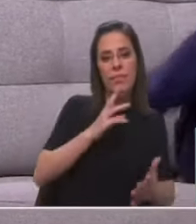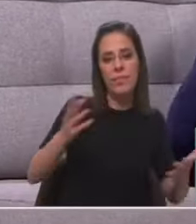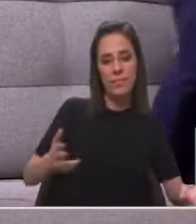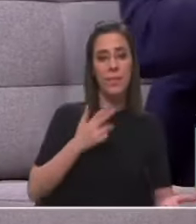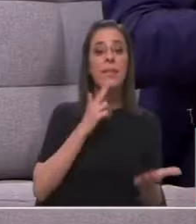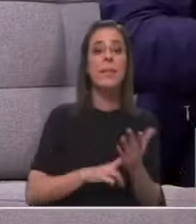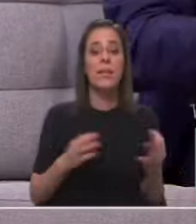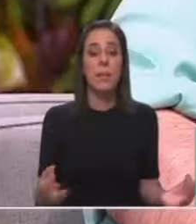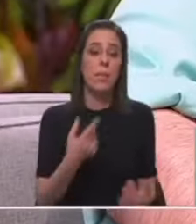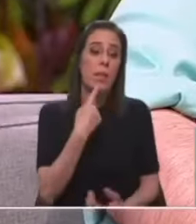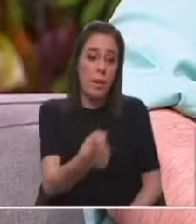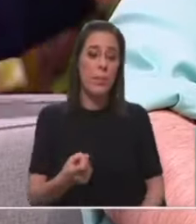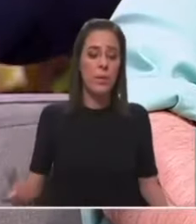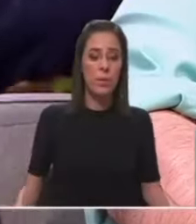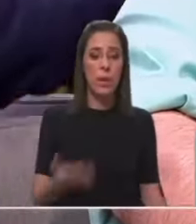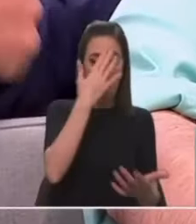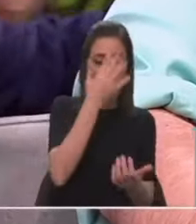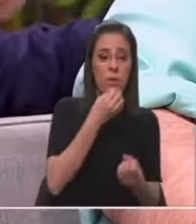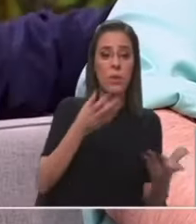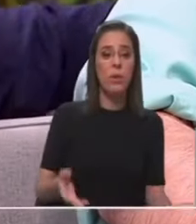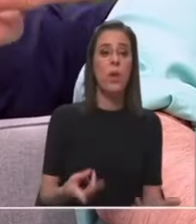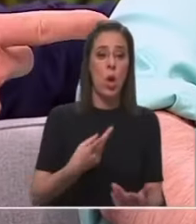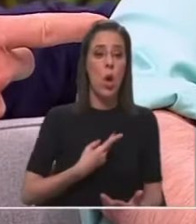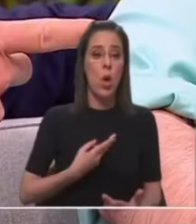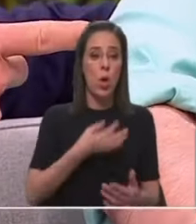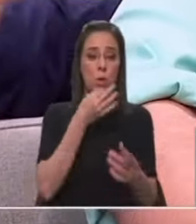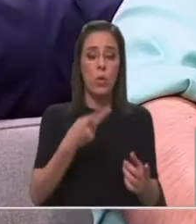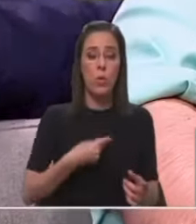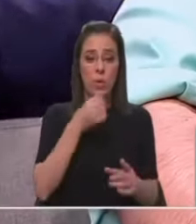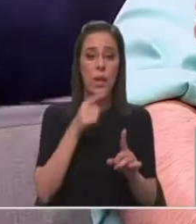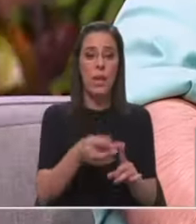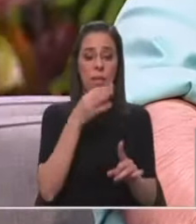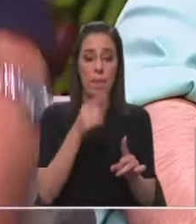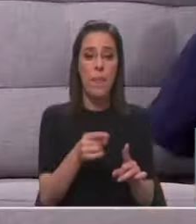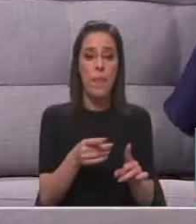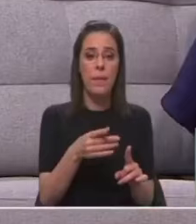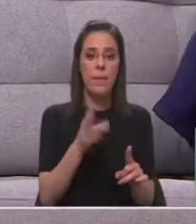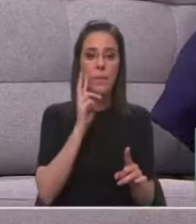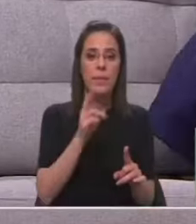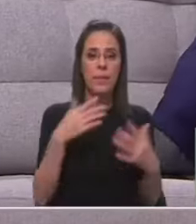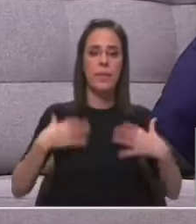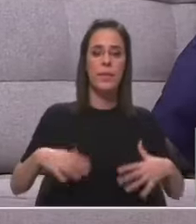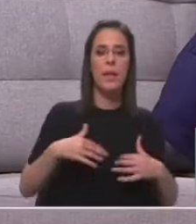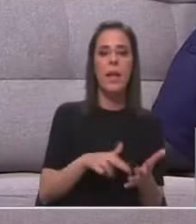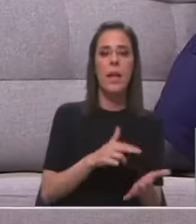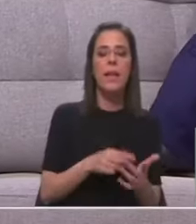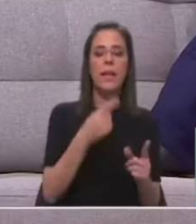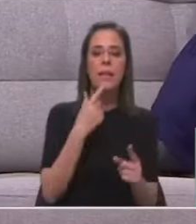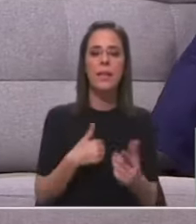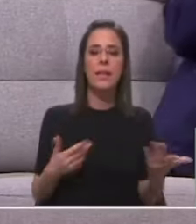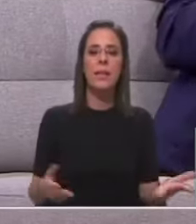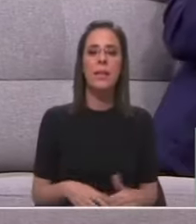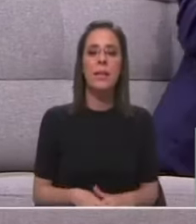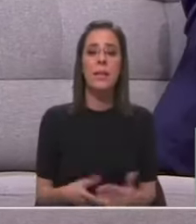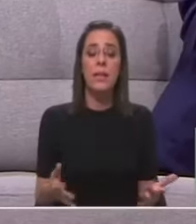na verdade, mas tenho que vos fazer esta pergunta. Acho muito bem, nós não falámos sobre isso. Não, o Jorge estava a falar, agora estamos ali no camarim à espera, e o Jorge estava a dizer